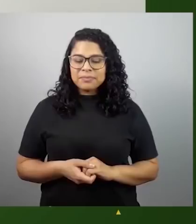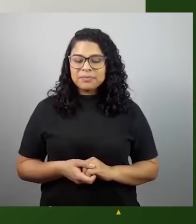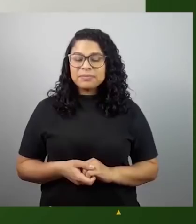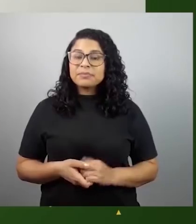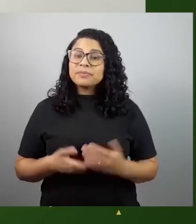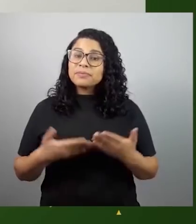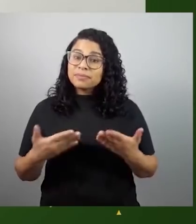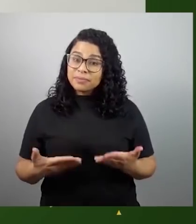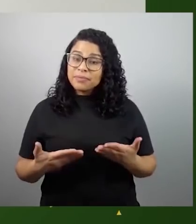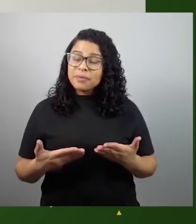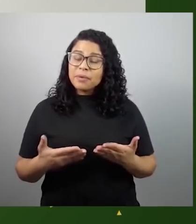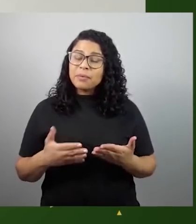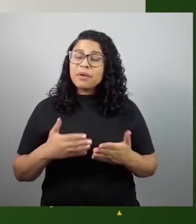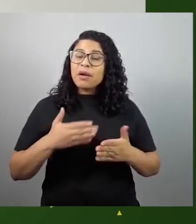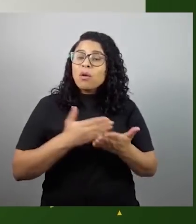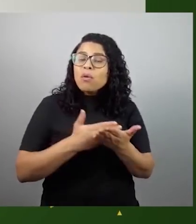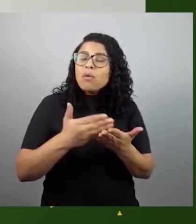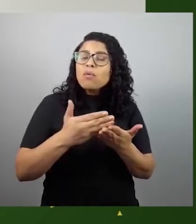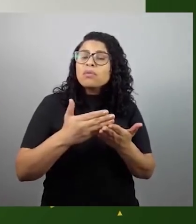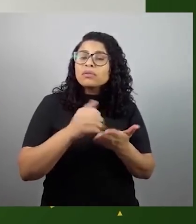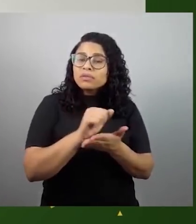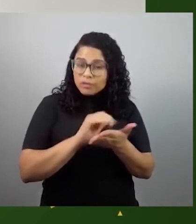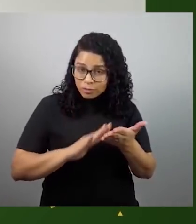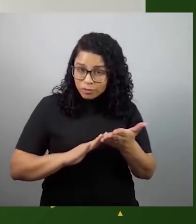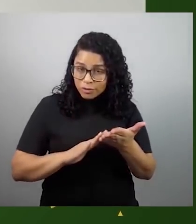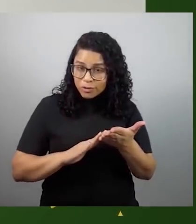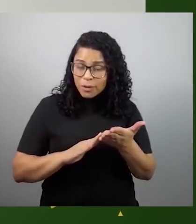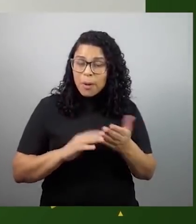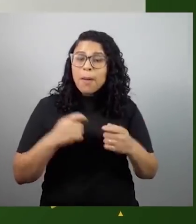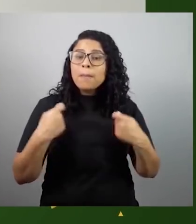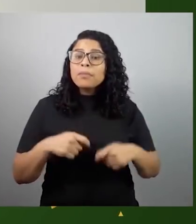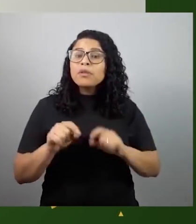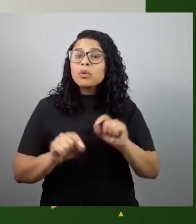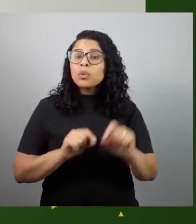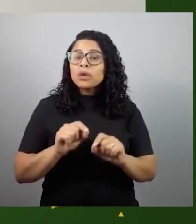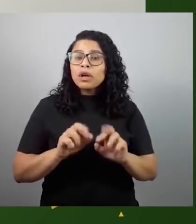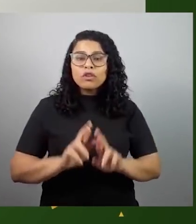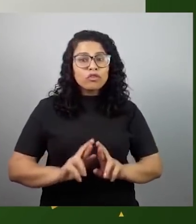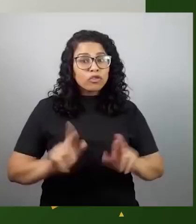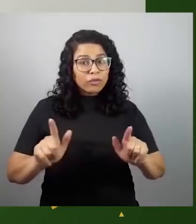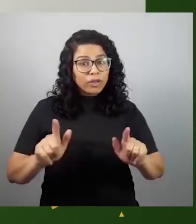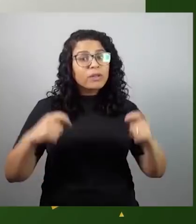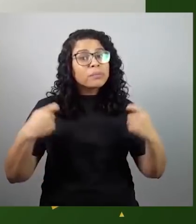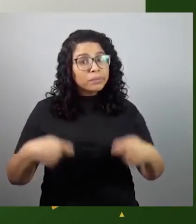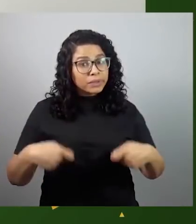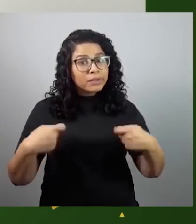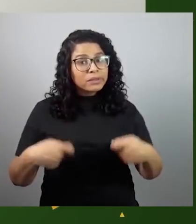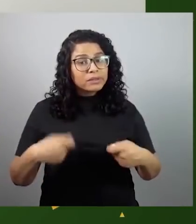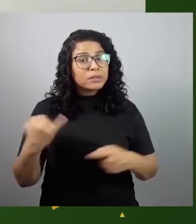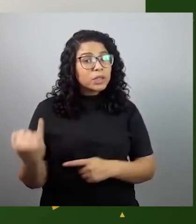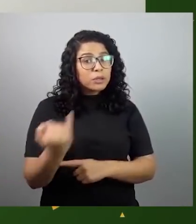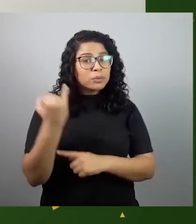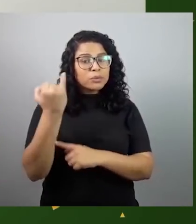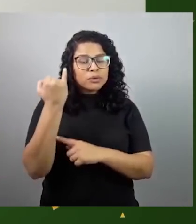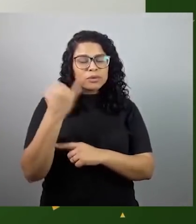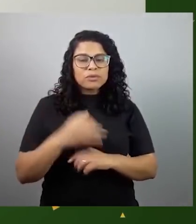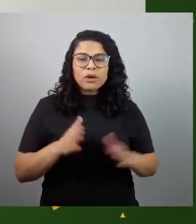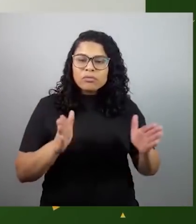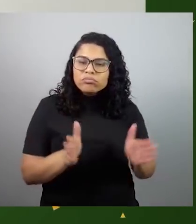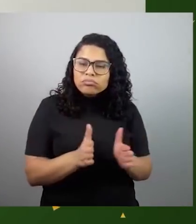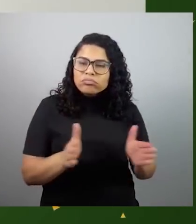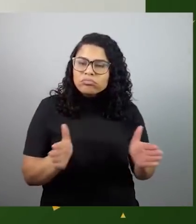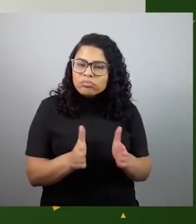Para que isso ocorra, essa atividade, você precisa pelo menos pegar alguns modelinhos diferentes,